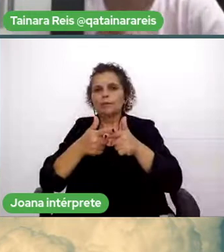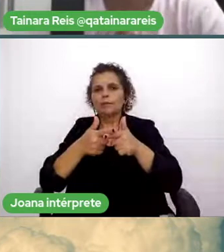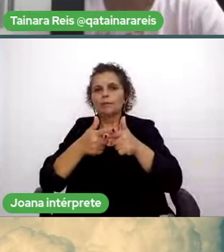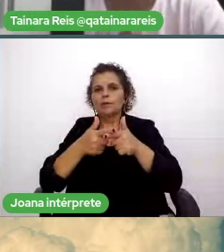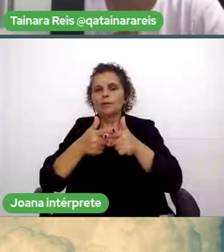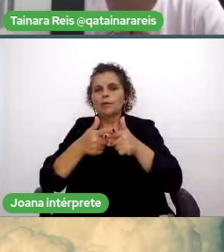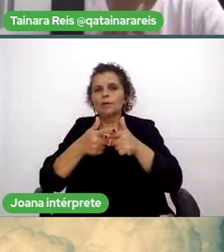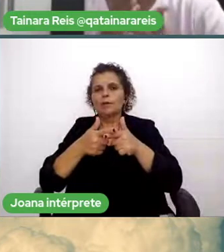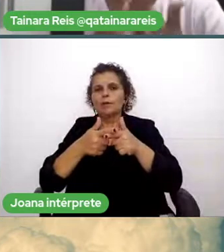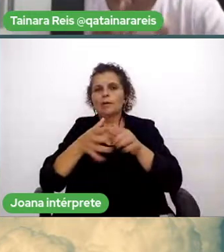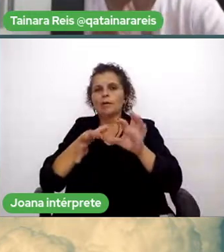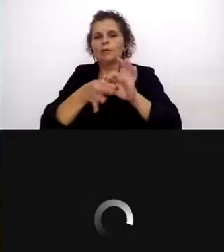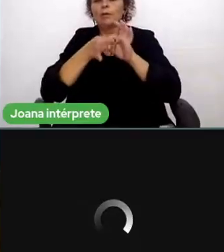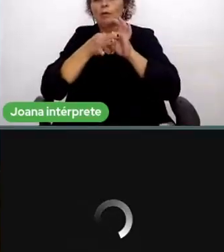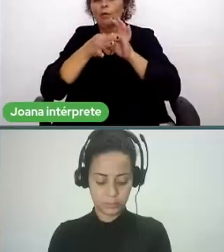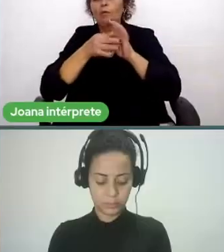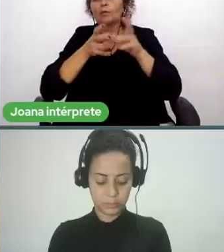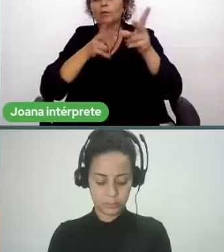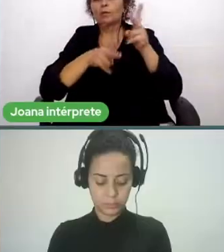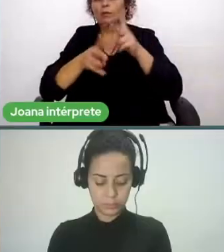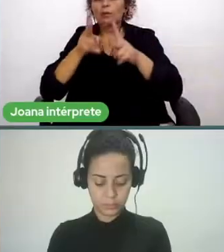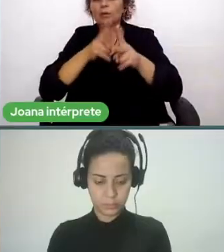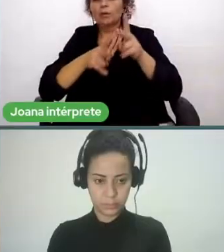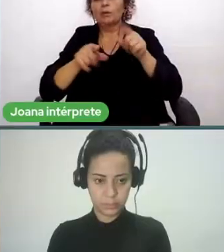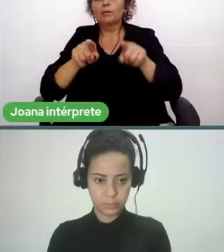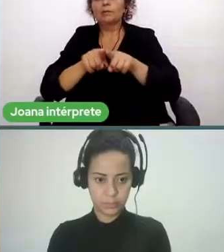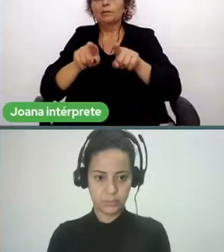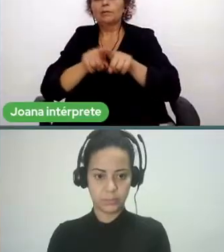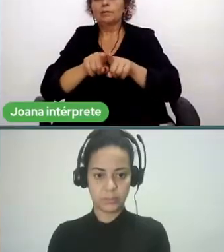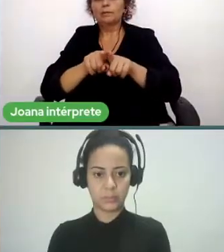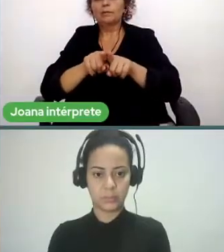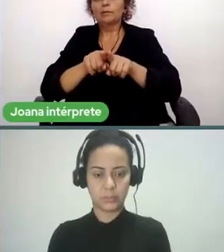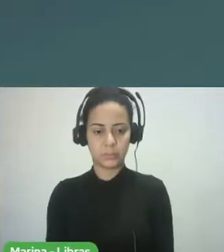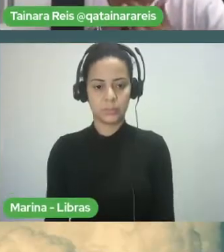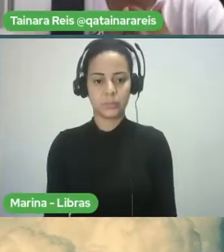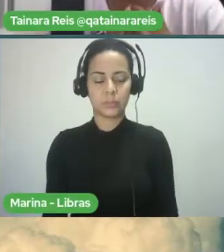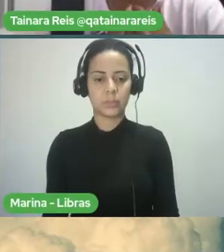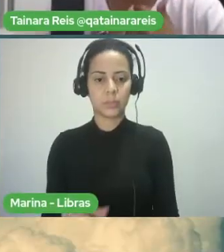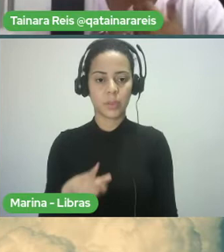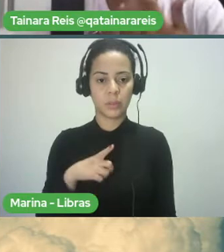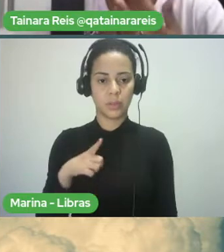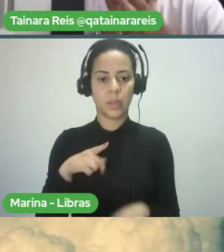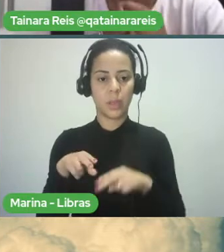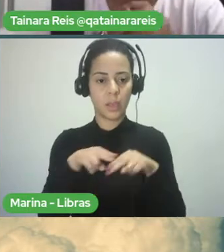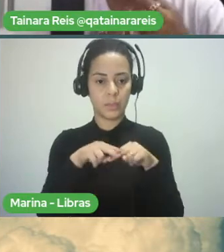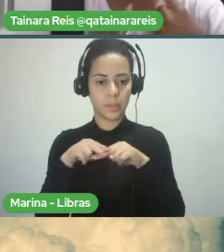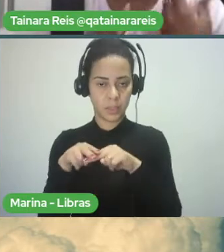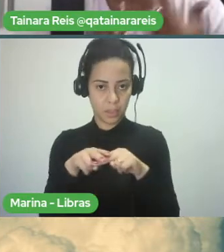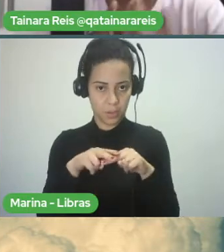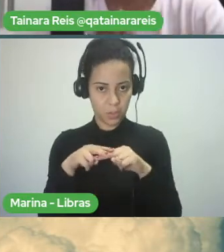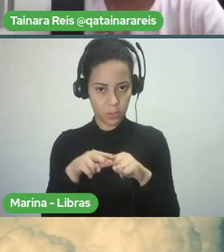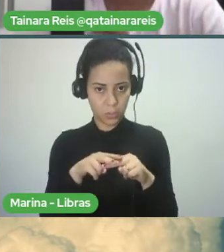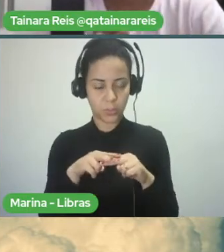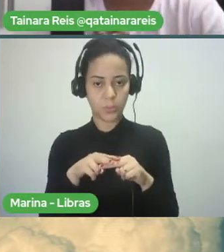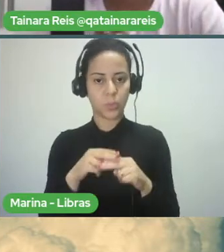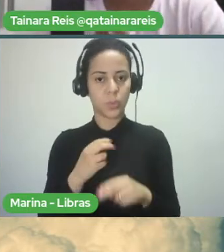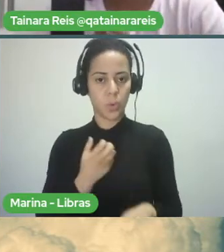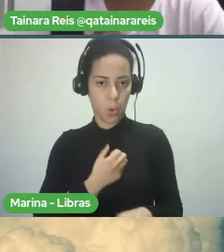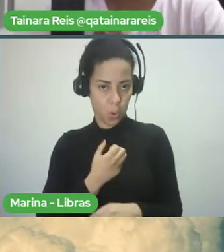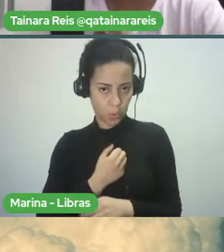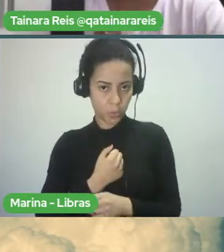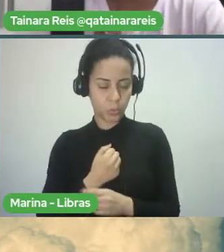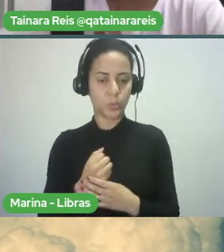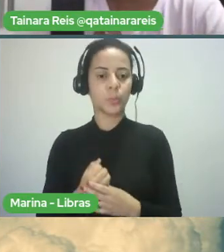integração contínua, deploy contínuo, se a gente fizer revisão de código, se nós identificarmos riscos